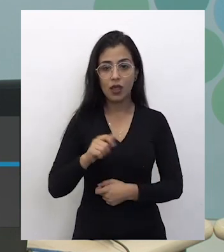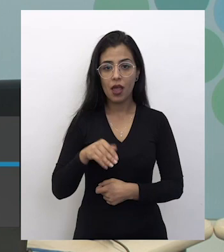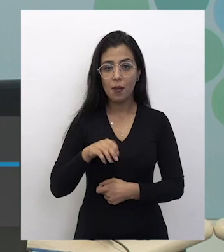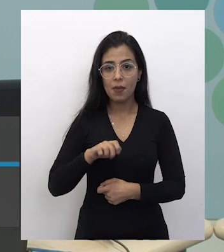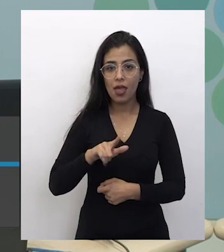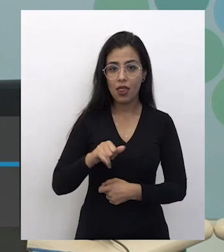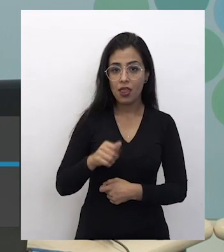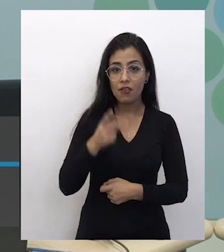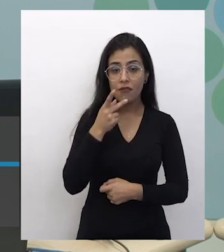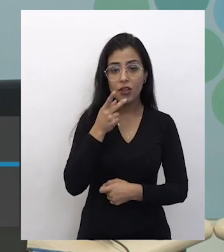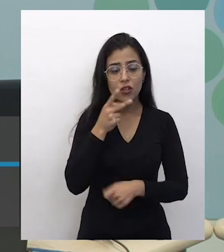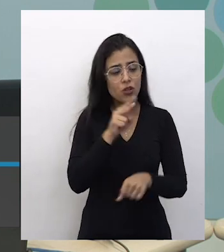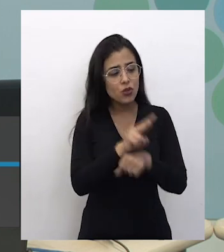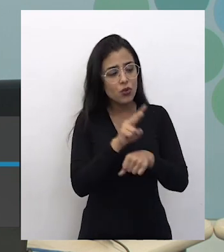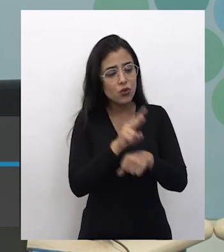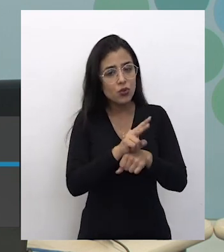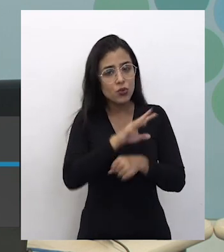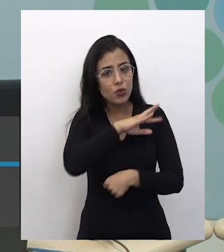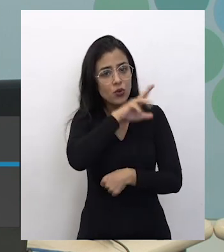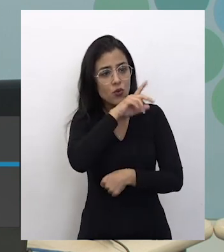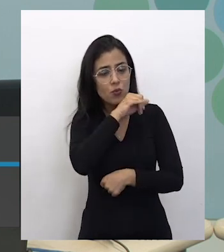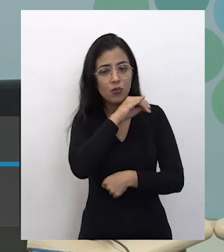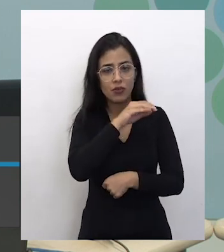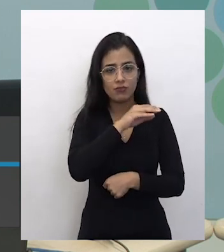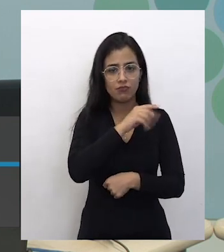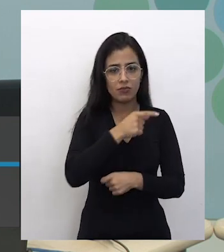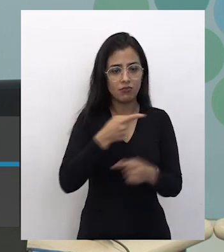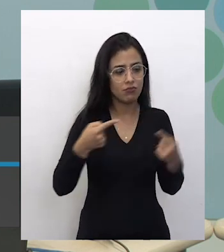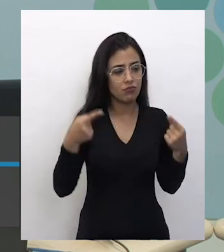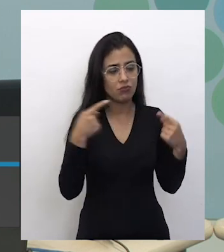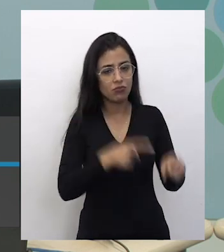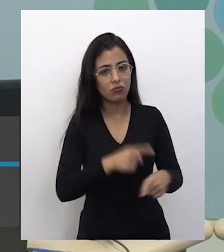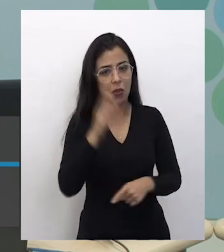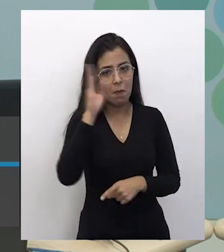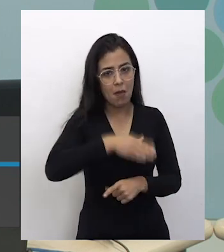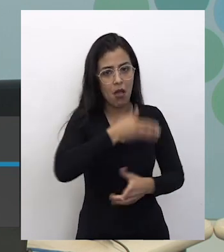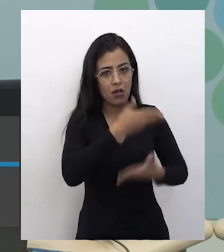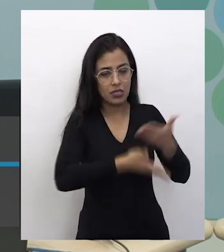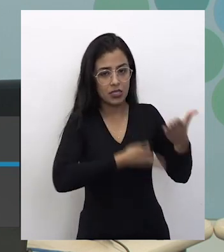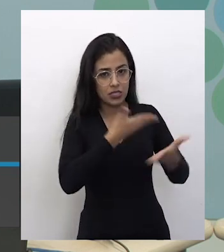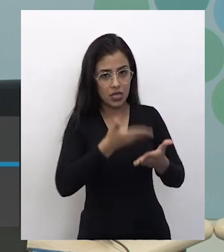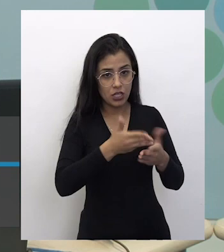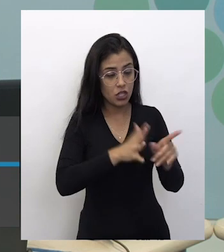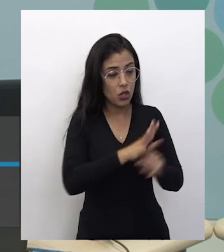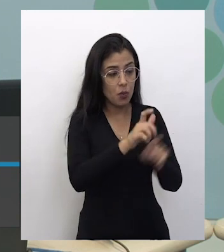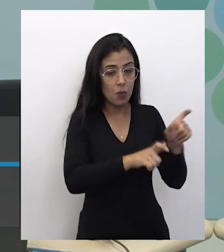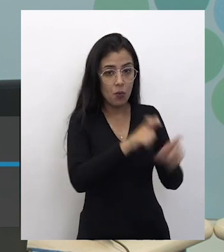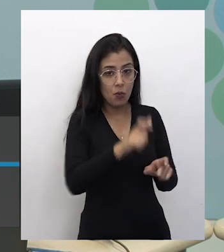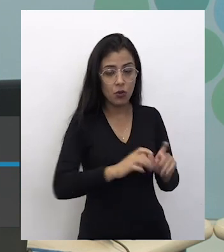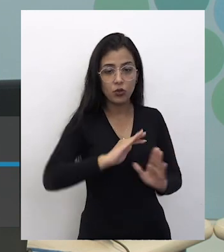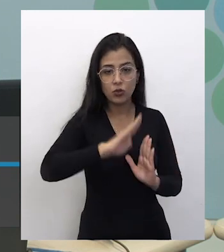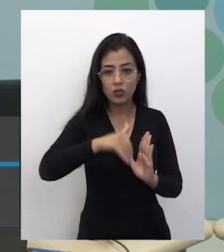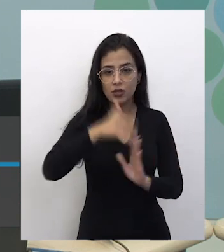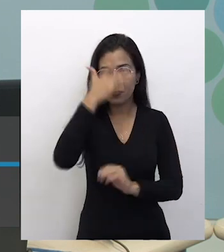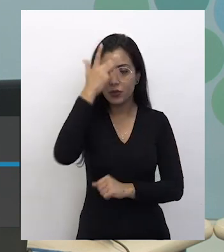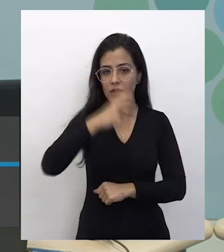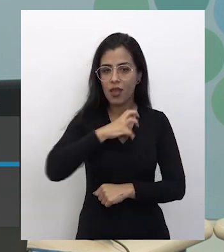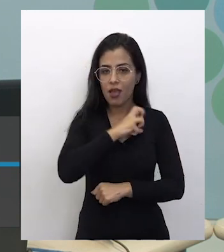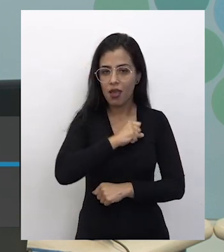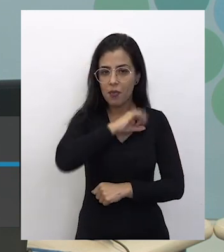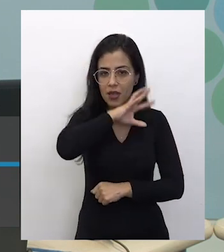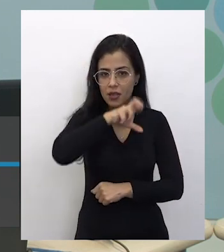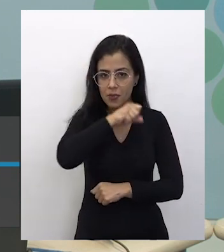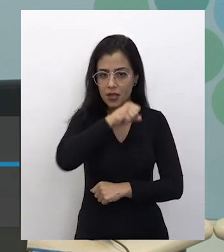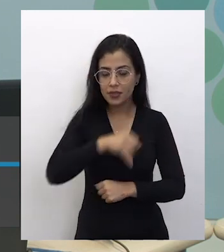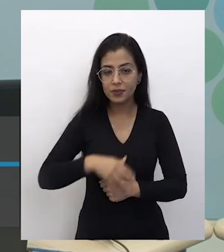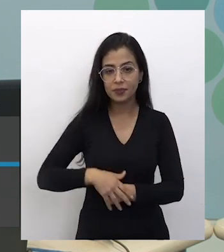animais domésticos, diga não aos maus tratos, público-alvo todos aqueles que amam os animaizinhos, né? A aluna Gabriele,